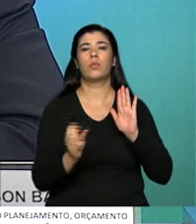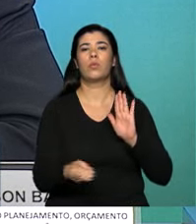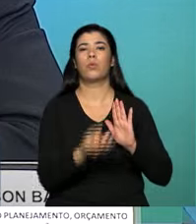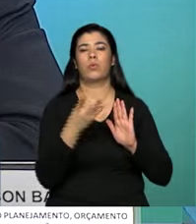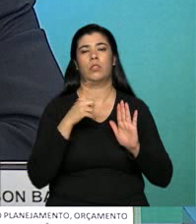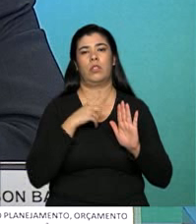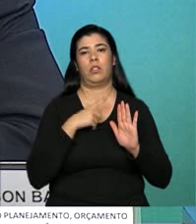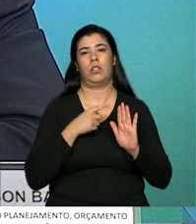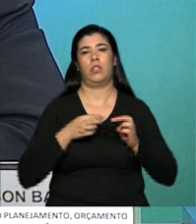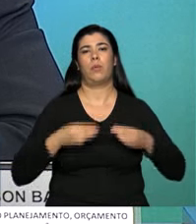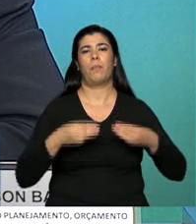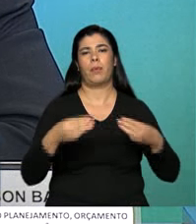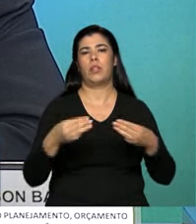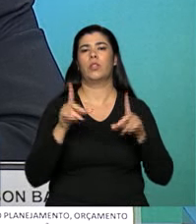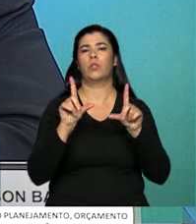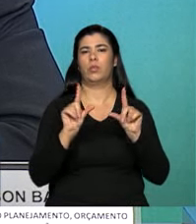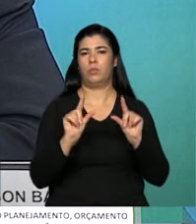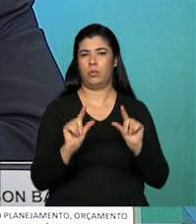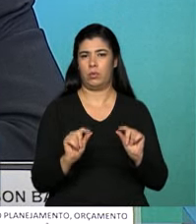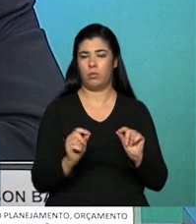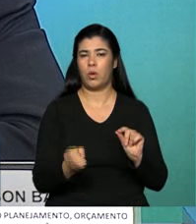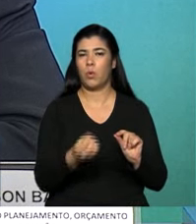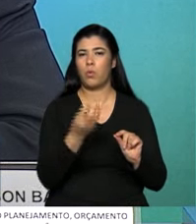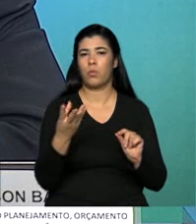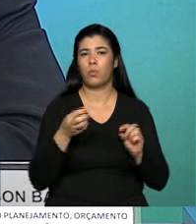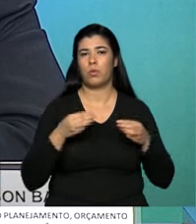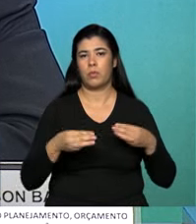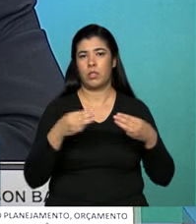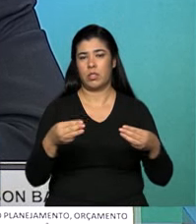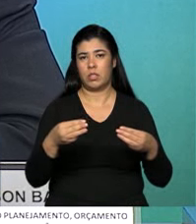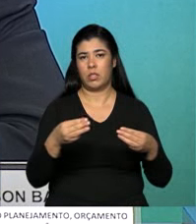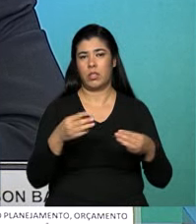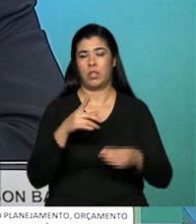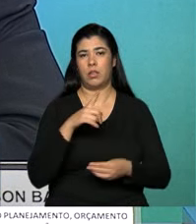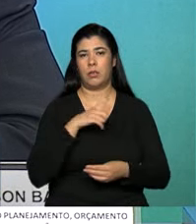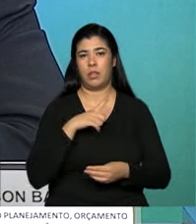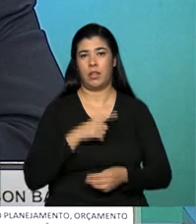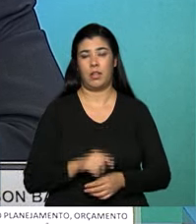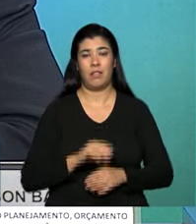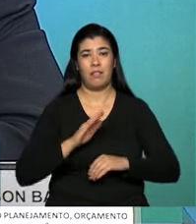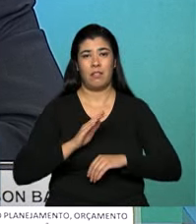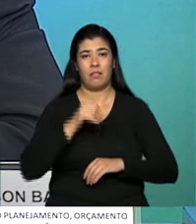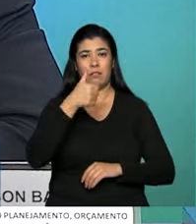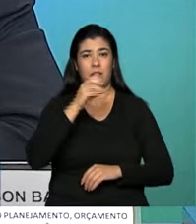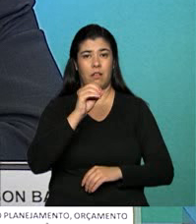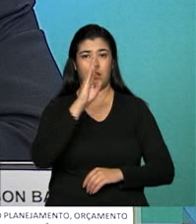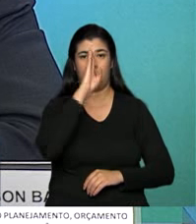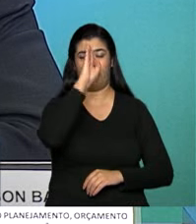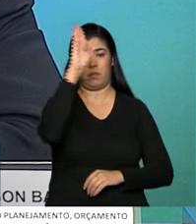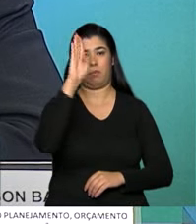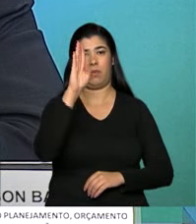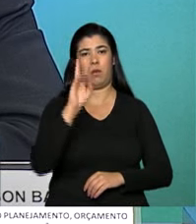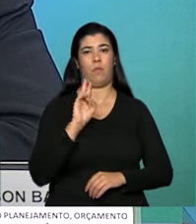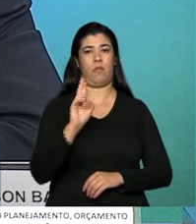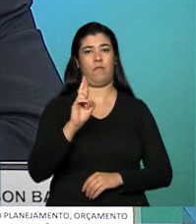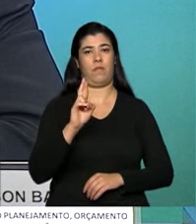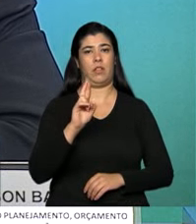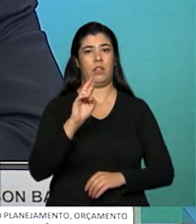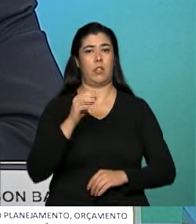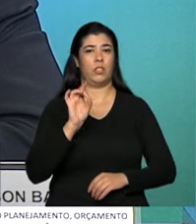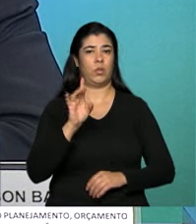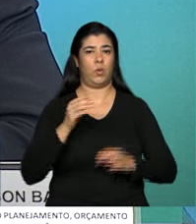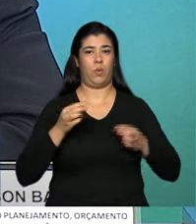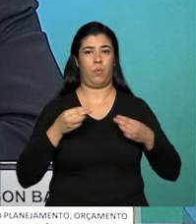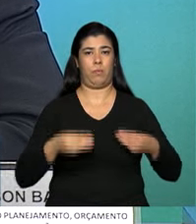Ministérios uma redução de 10 Ministérios como referência então estamos trabalhando com a meta de referência de reduzir o